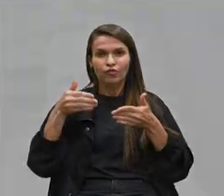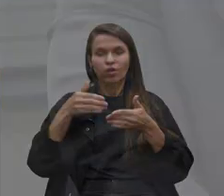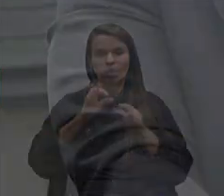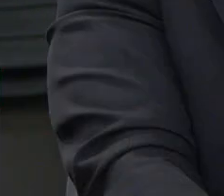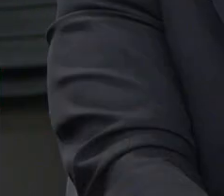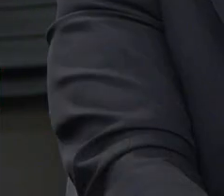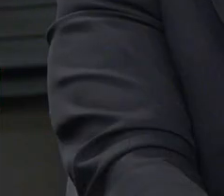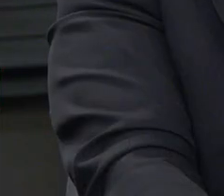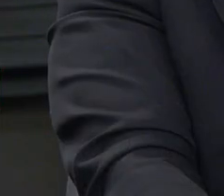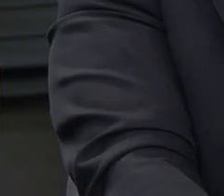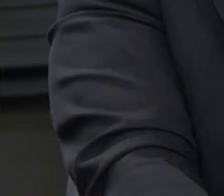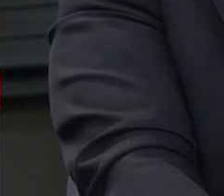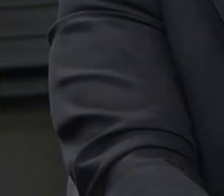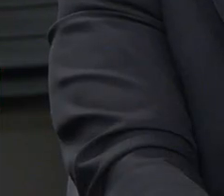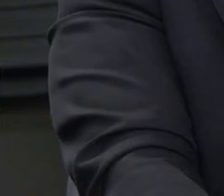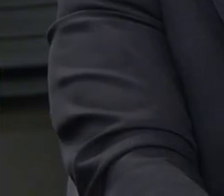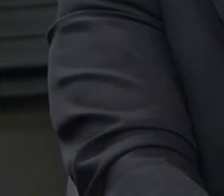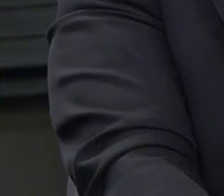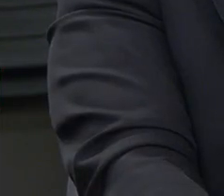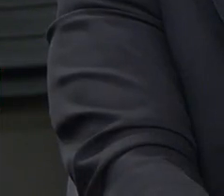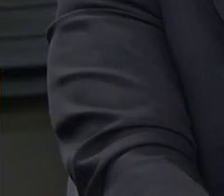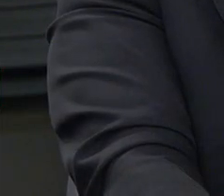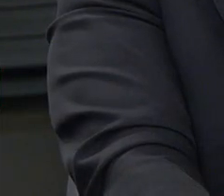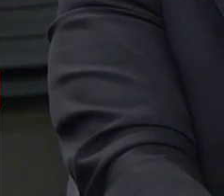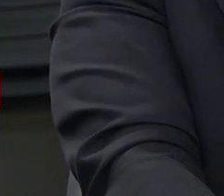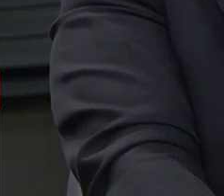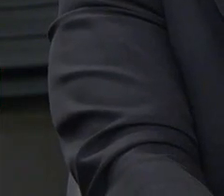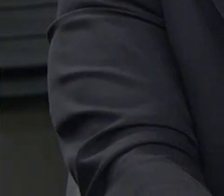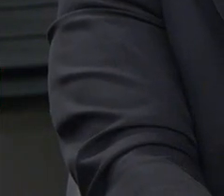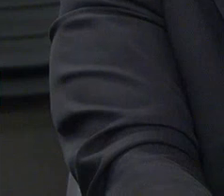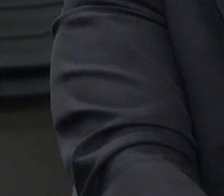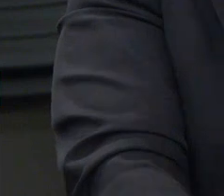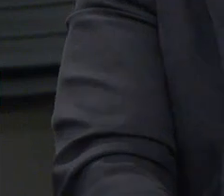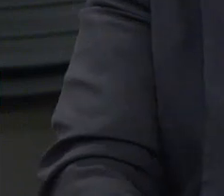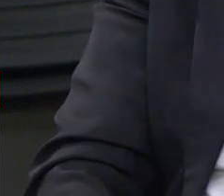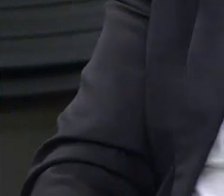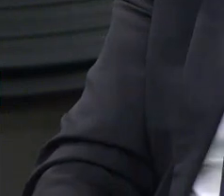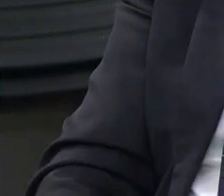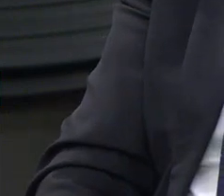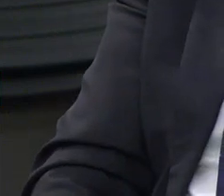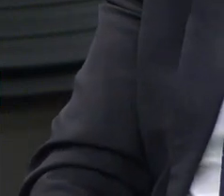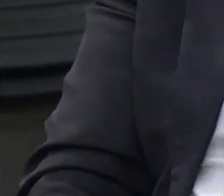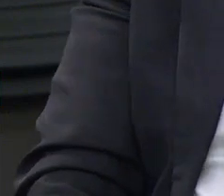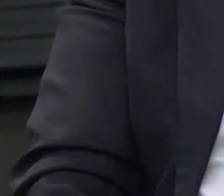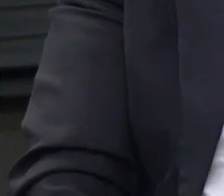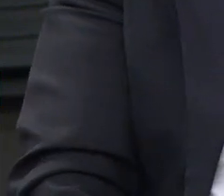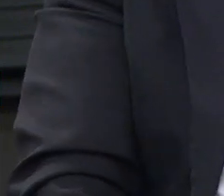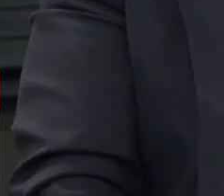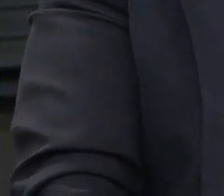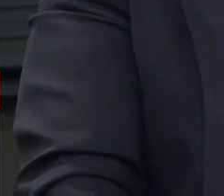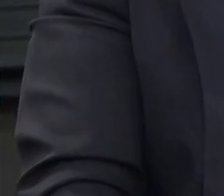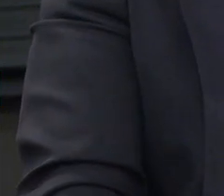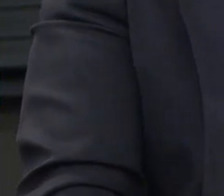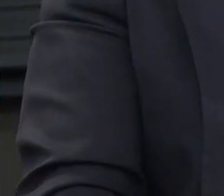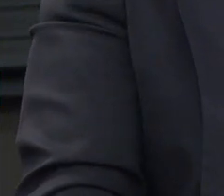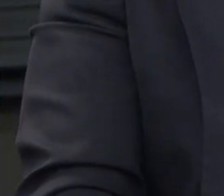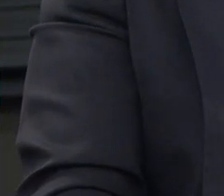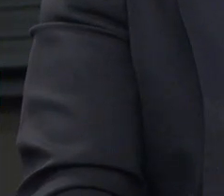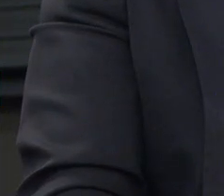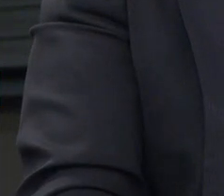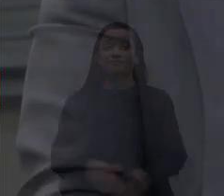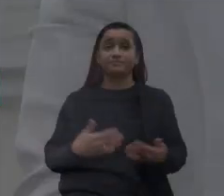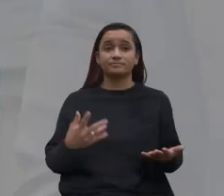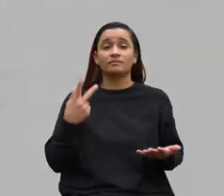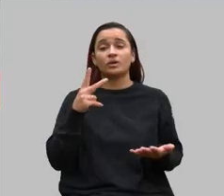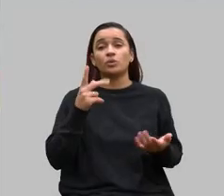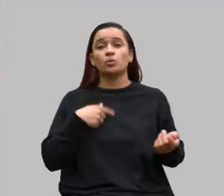e trabalhar junto com governo Federal e é um profissional extremamente competente servidor de carreira do BNDS eu sei que a vida não anda fácil mas com a sua competência da sua